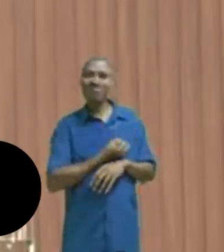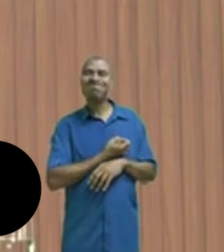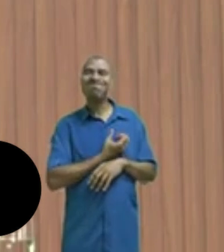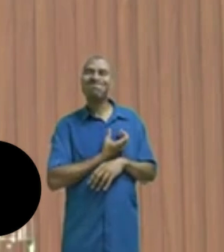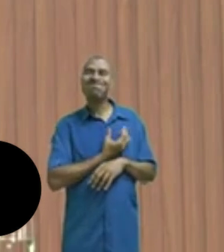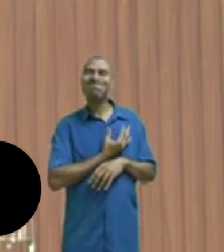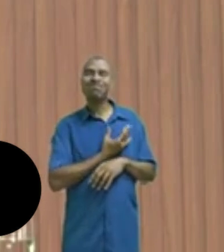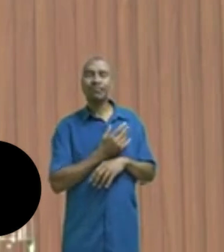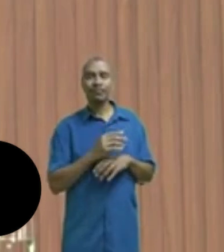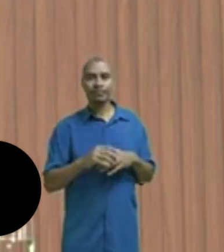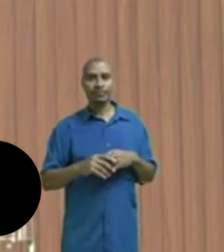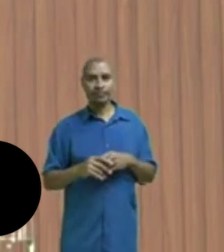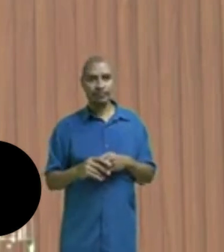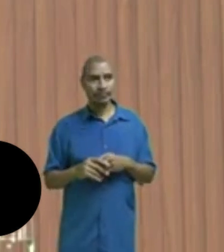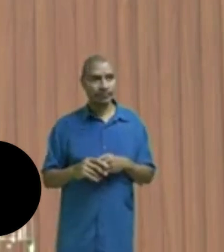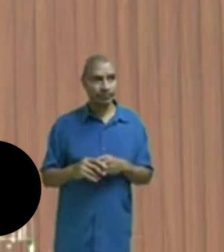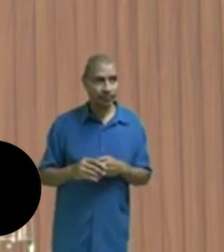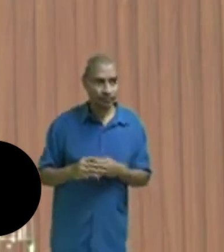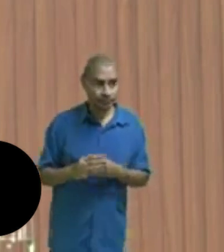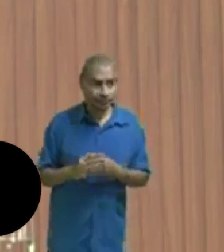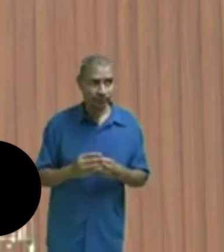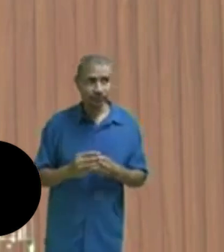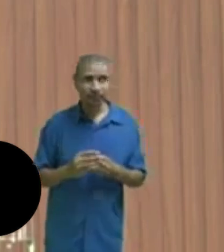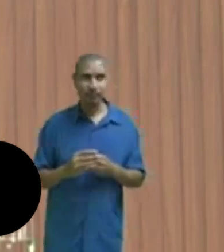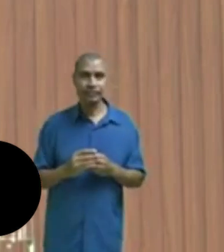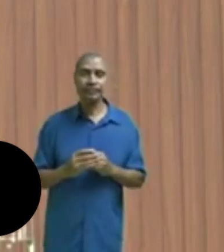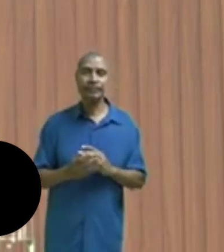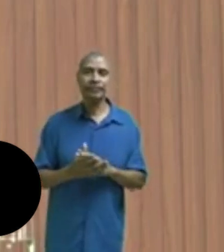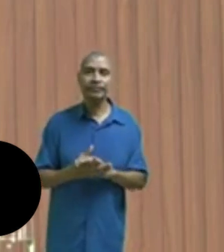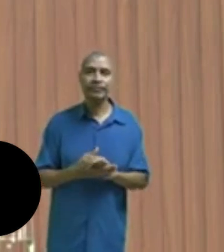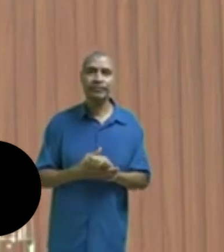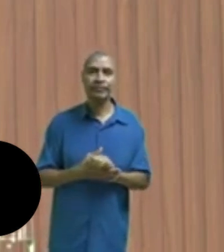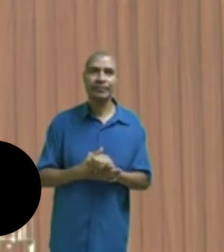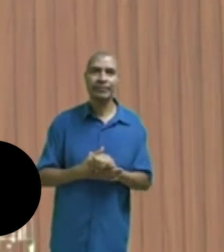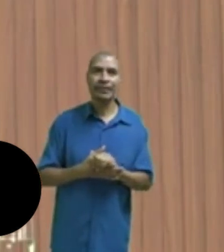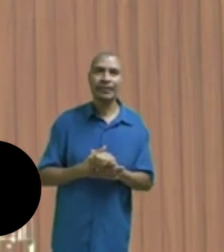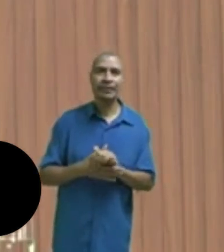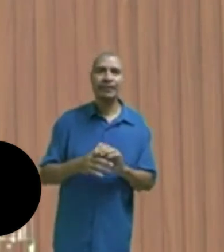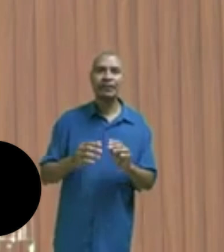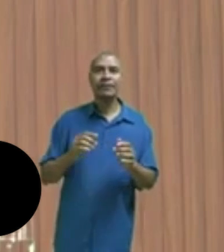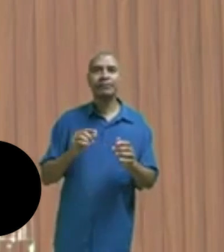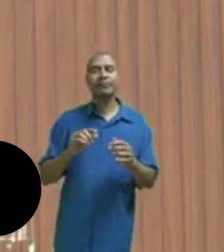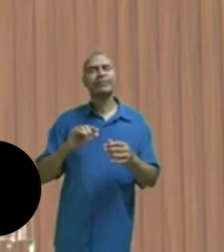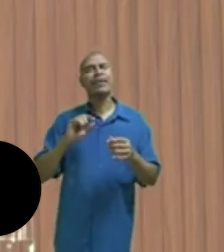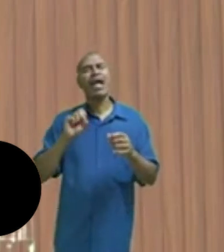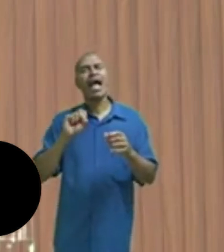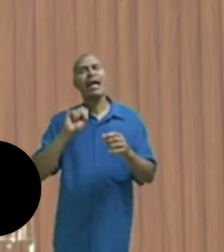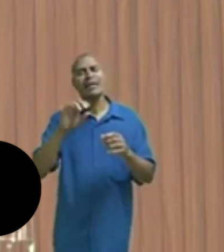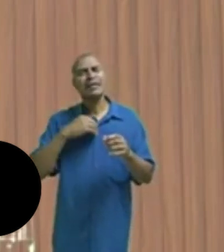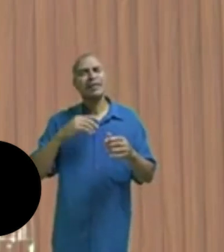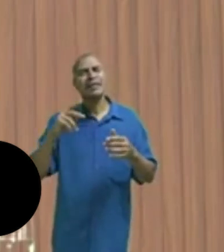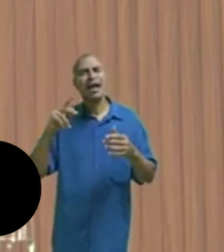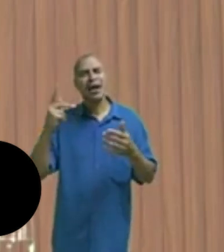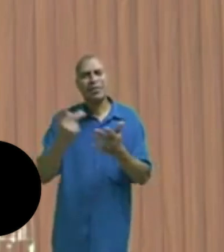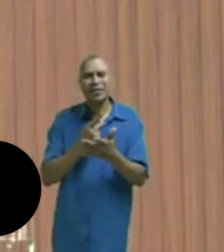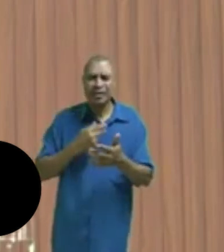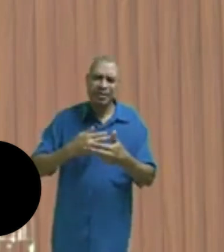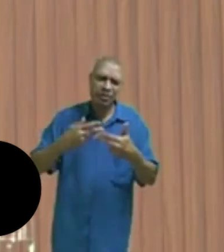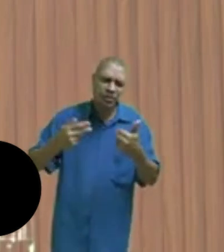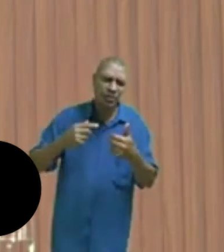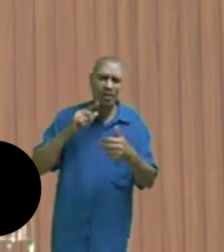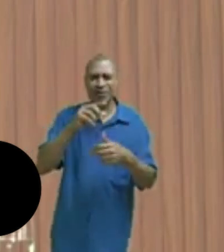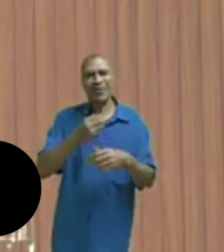que a religião maltrata mesmo, né, irmãos? Te feriu, te queimou, te arrebentou.